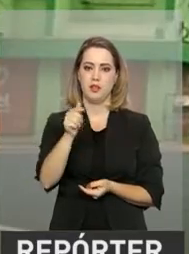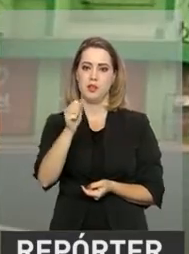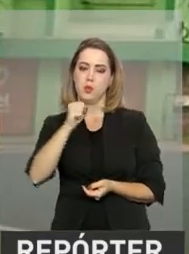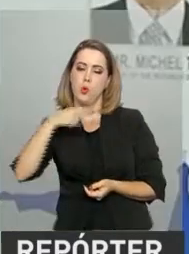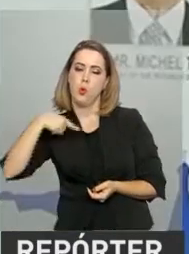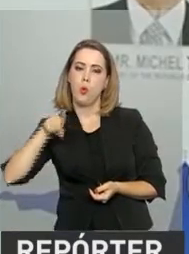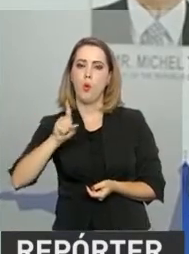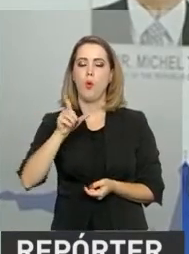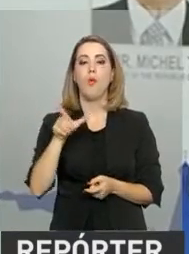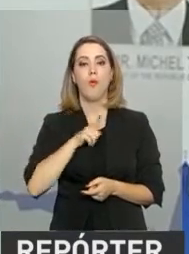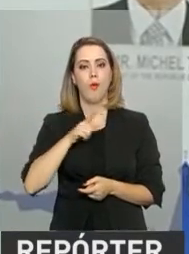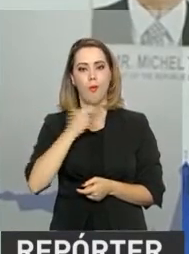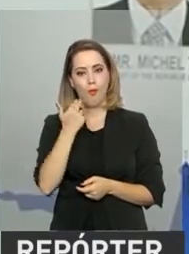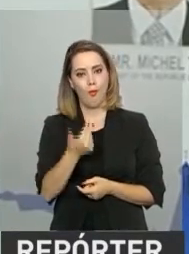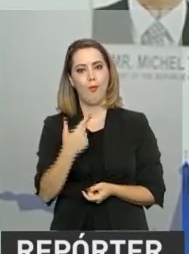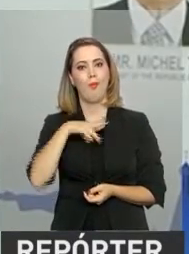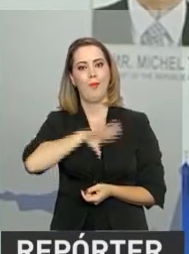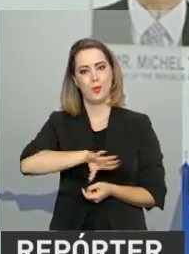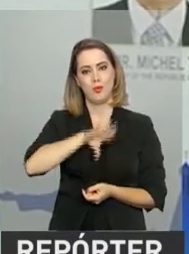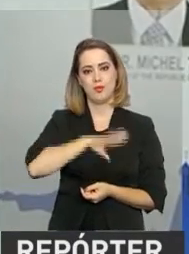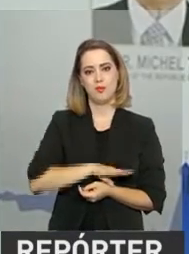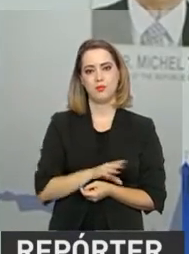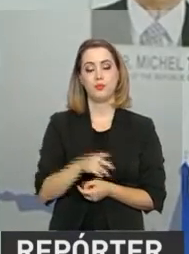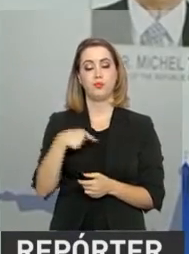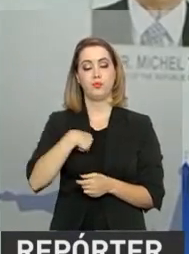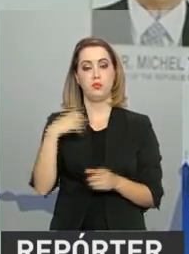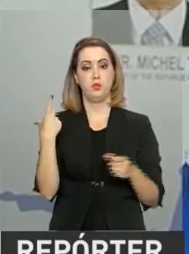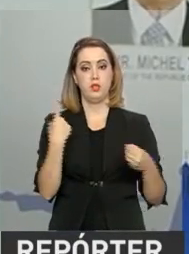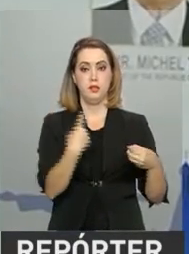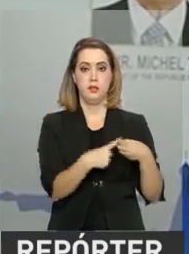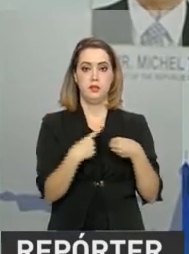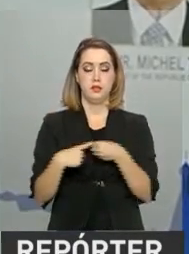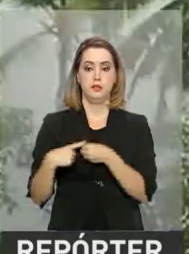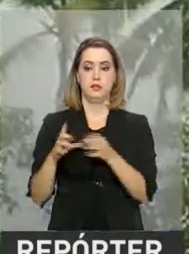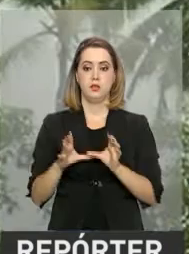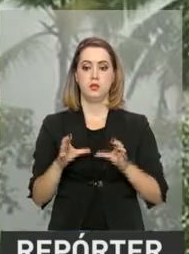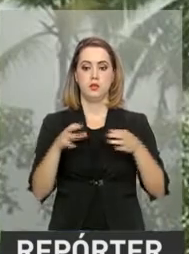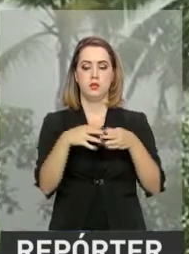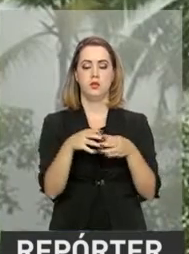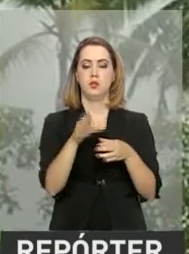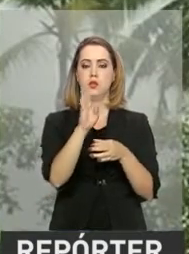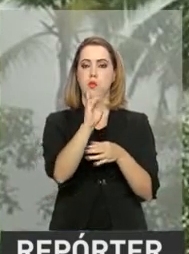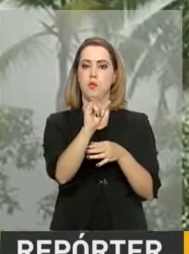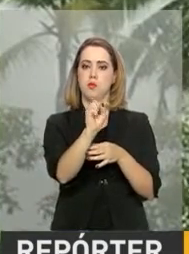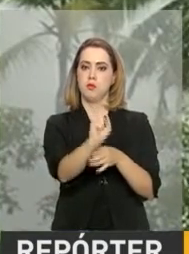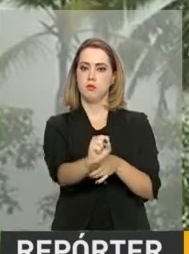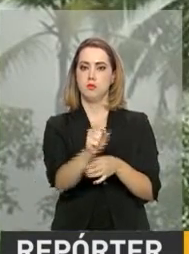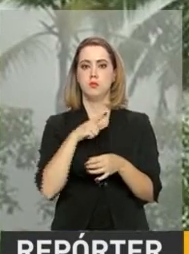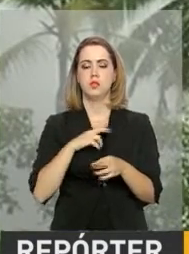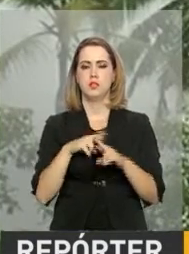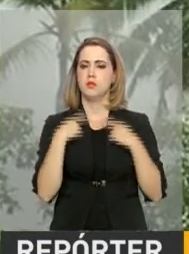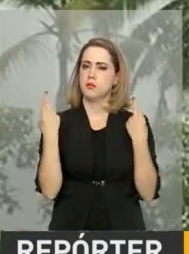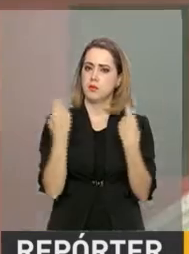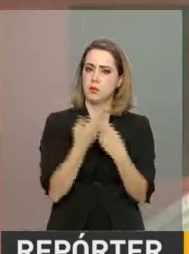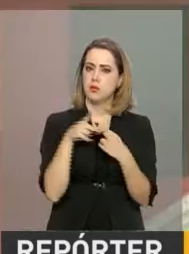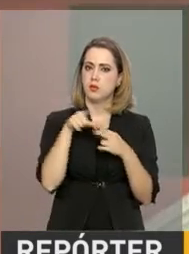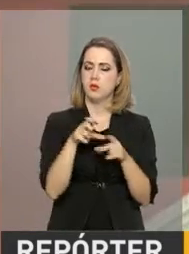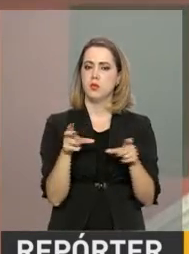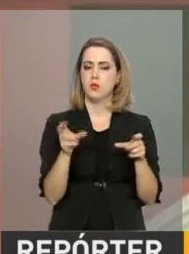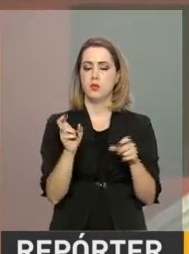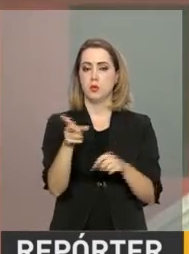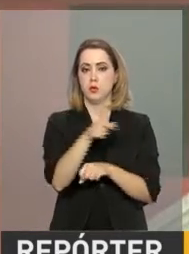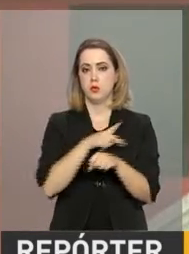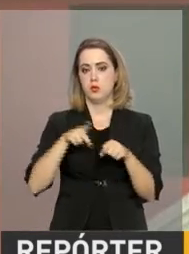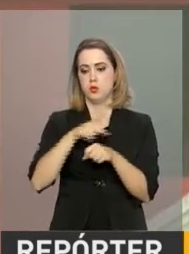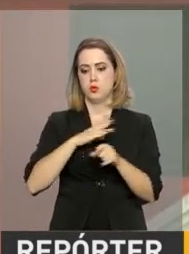onde acontece a 8ª cúpula dos BRICS, grupo que reúne Brasil, Rússia, Índia, China e África do Sul, as maiores potências emergentes